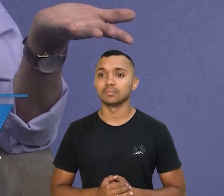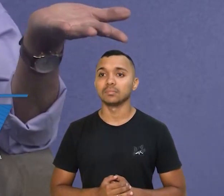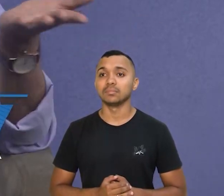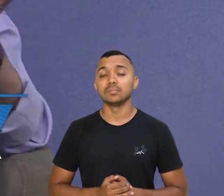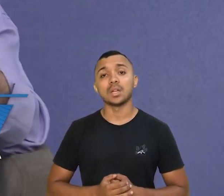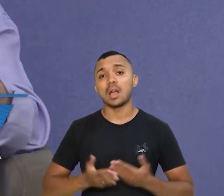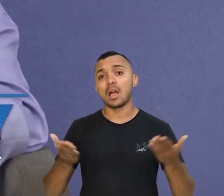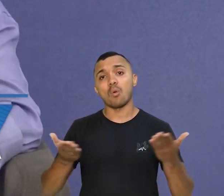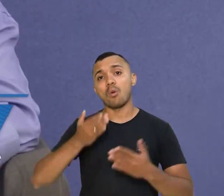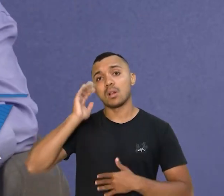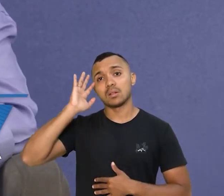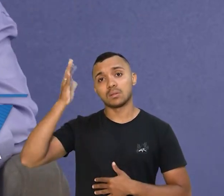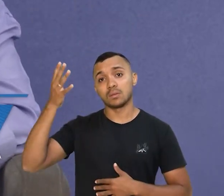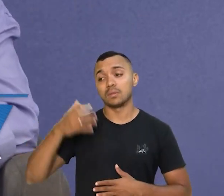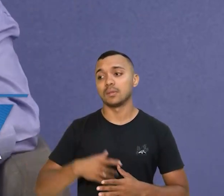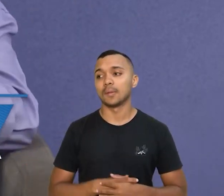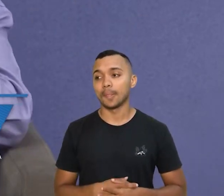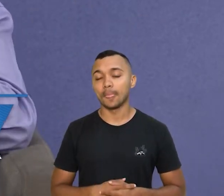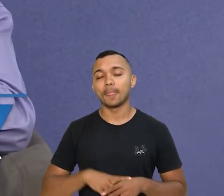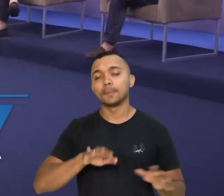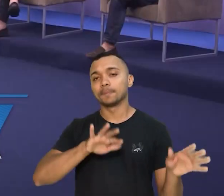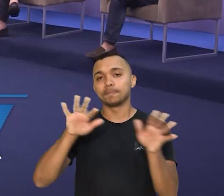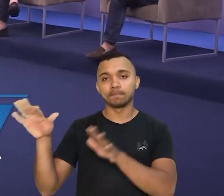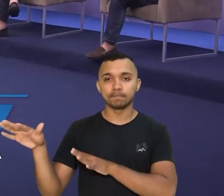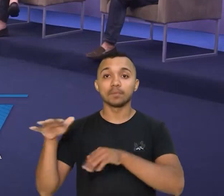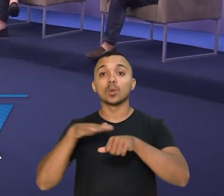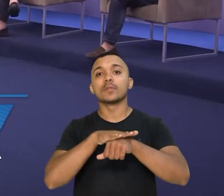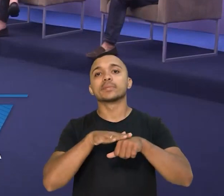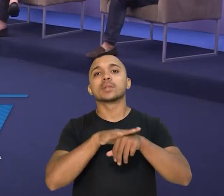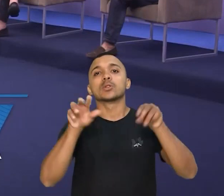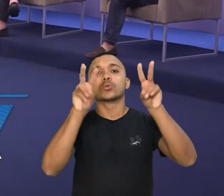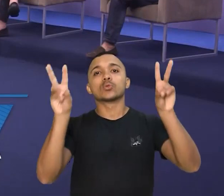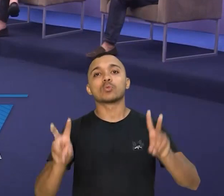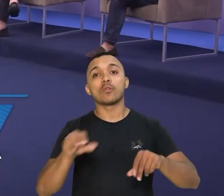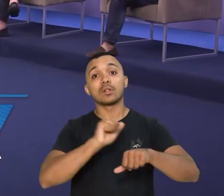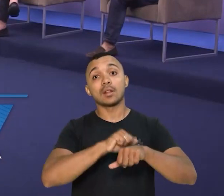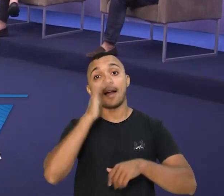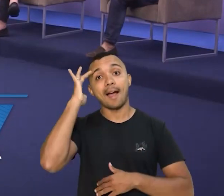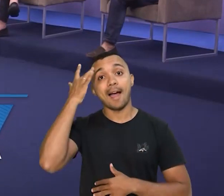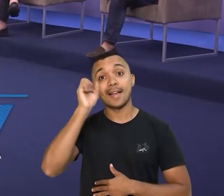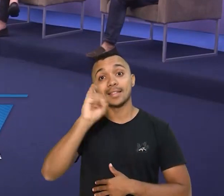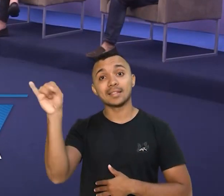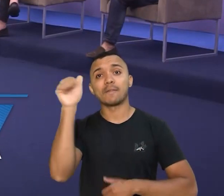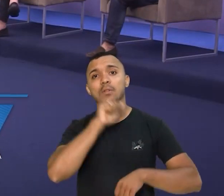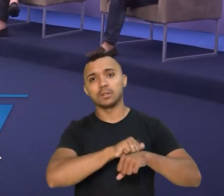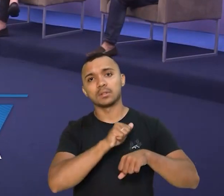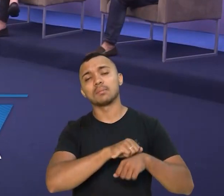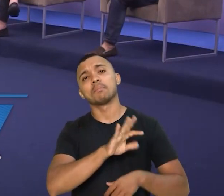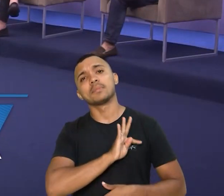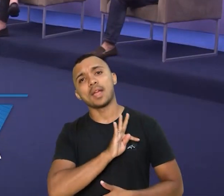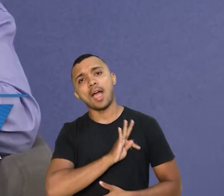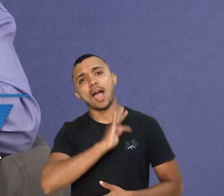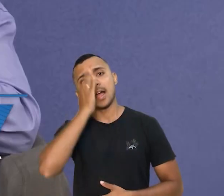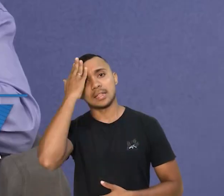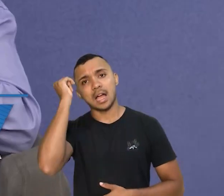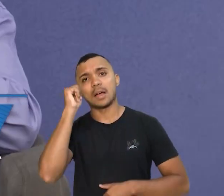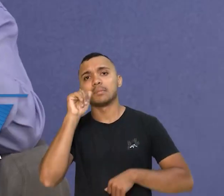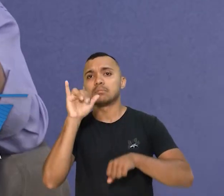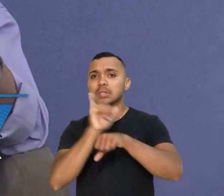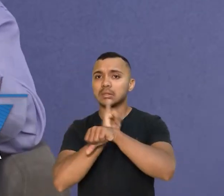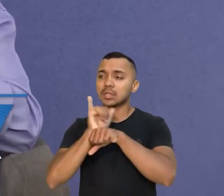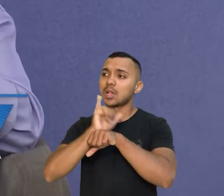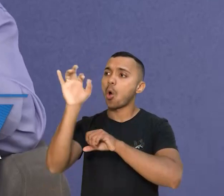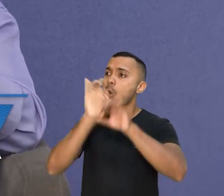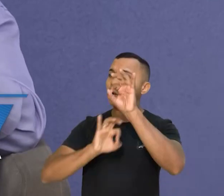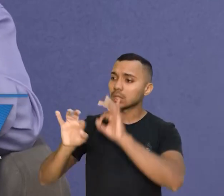ter que arranjar, porque ele já disse não. Mas então, voltando ao Fortaleza, eu acho que sim, o Fortaleza... O Vojvoda vai saber montar, se ele